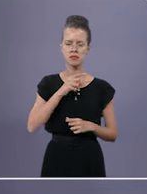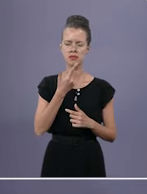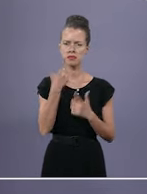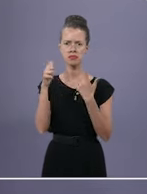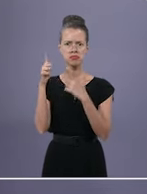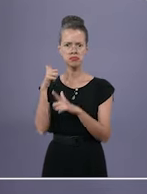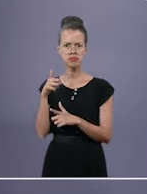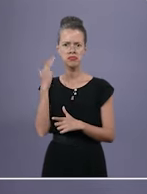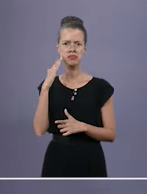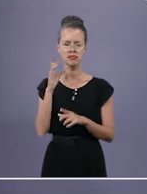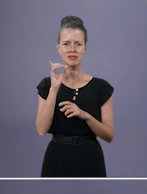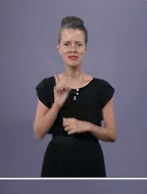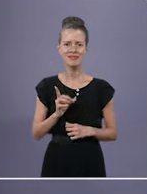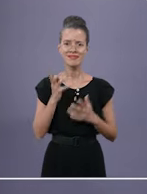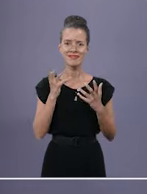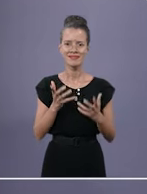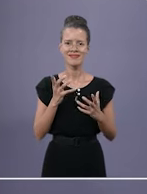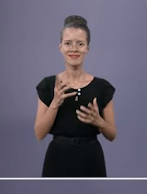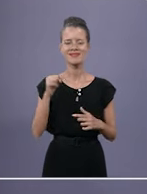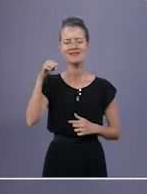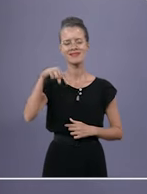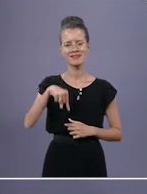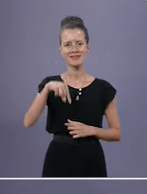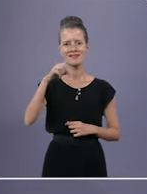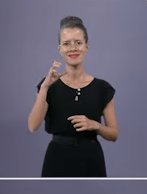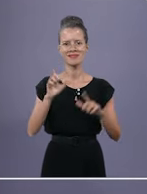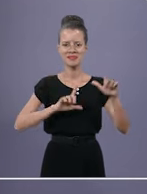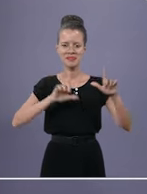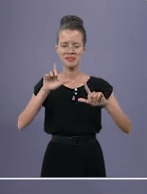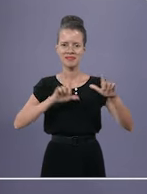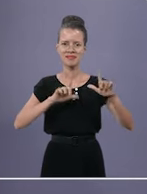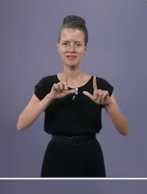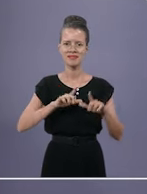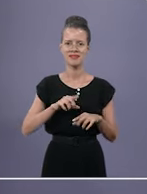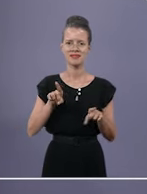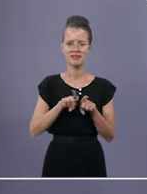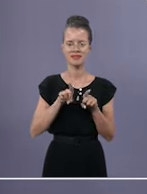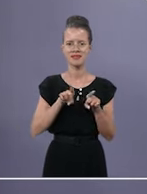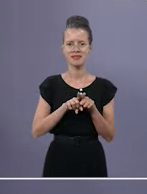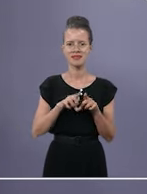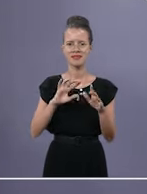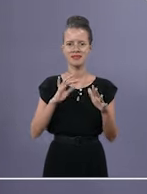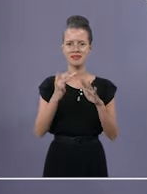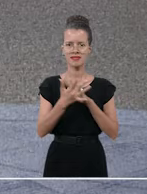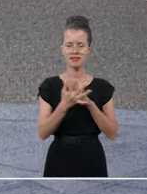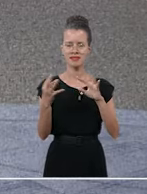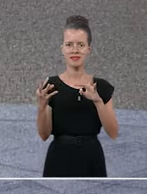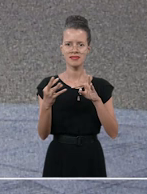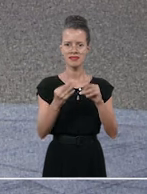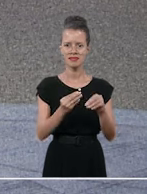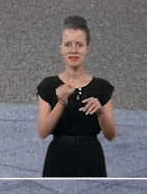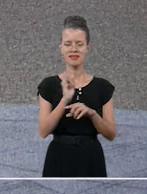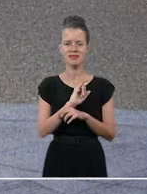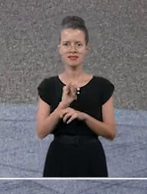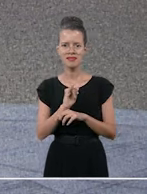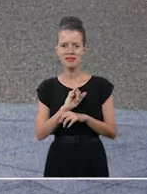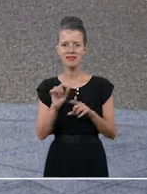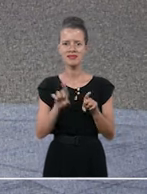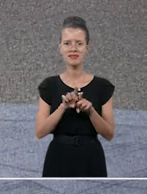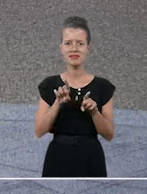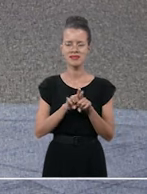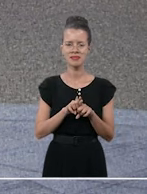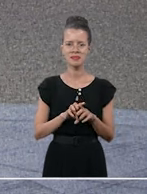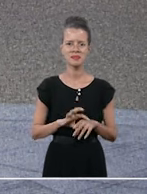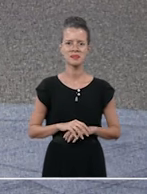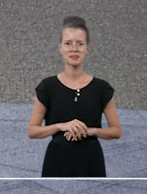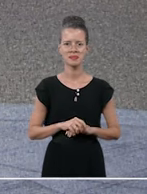da TV e da Rádio Justiça e os nossos canais nas principais plataformas de vídeo e de áudio. Bom, e é o seguinte,